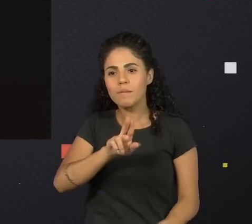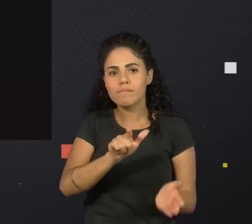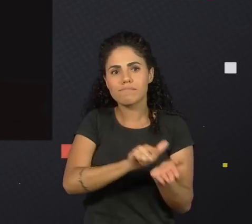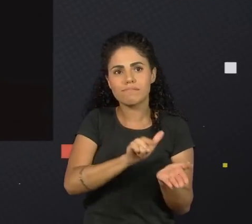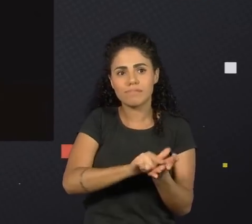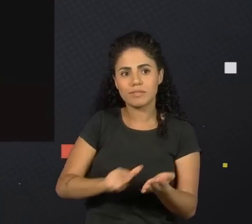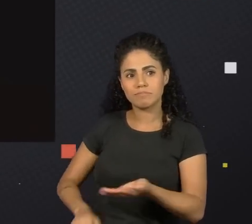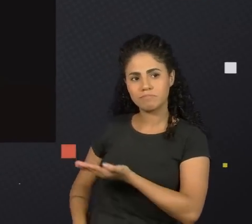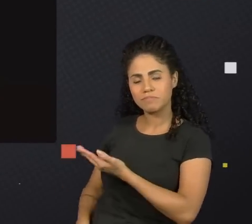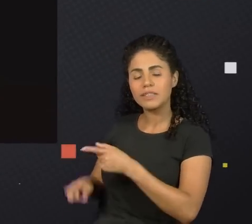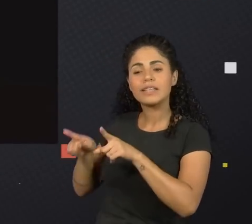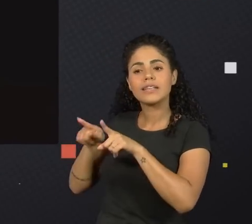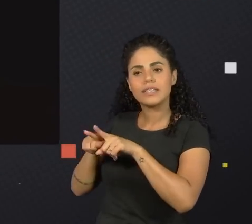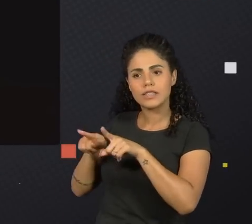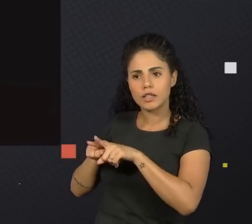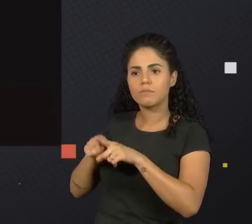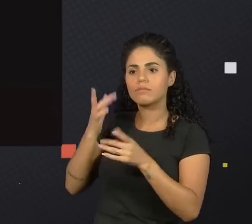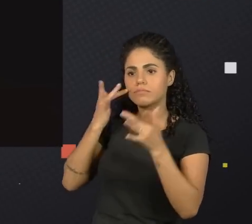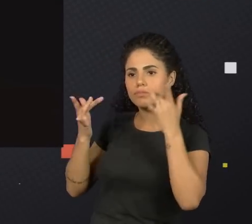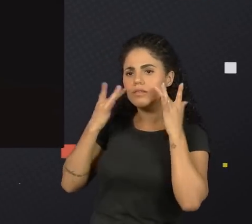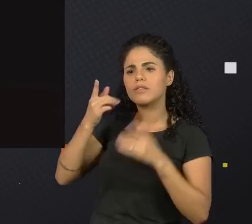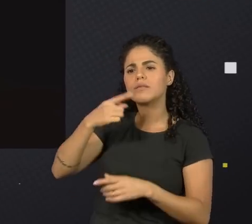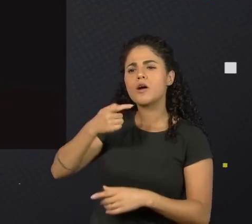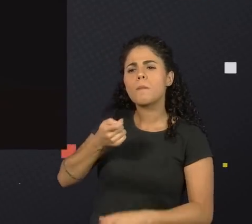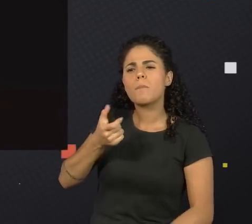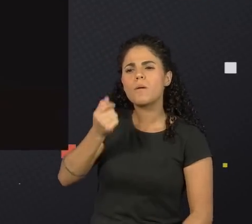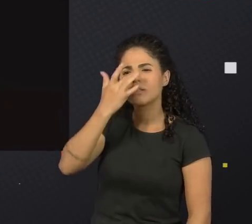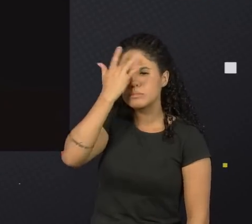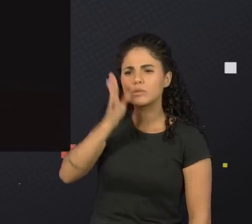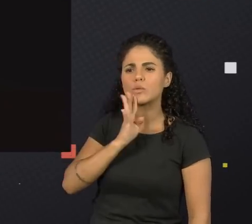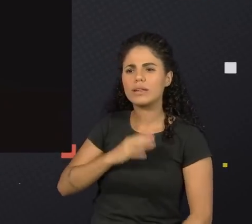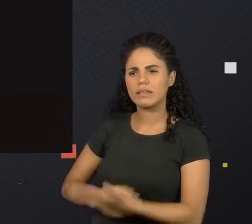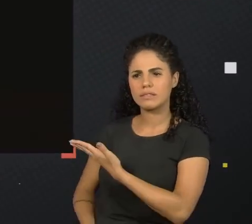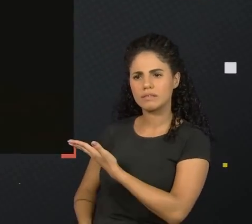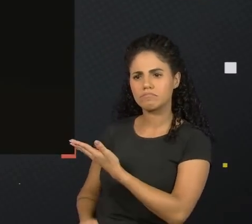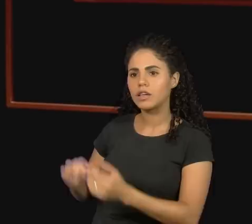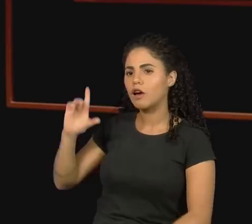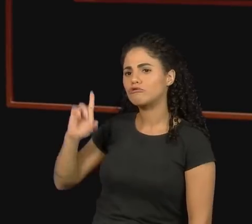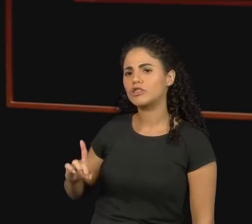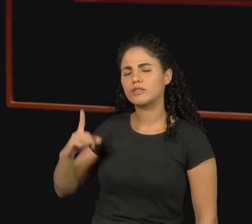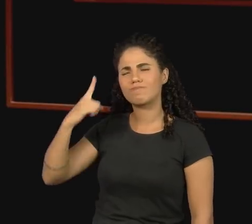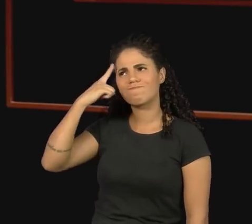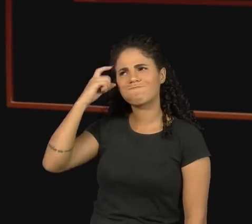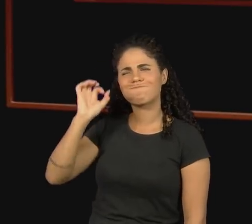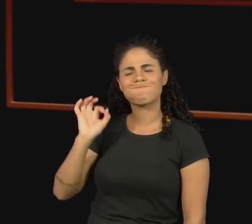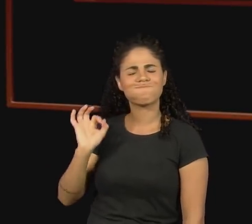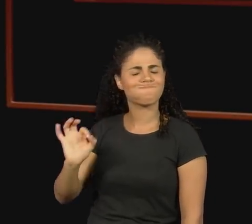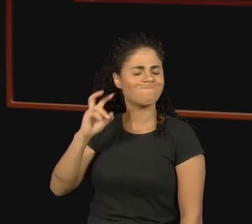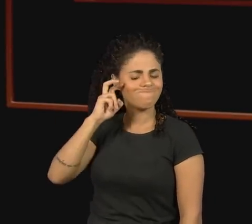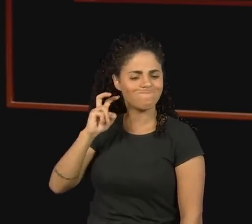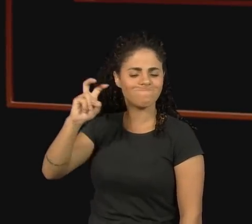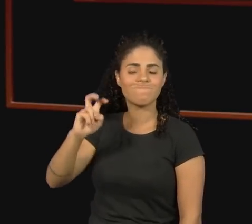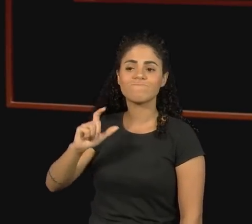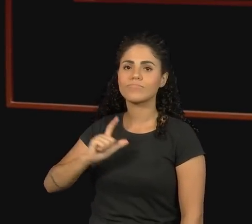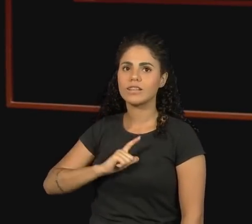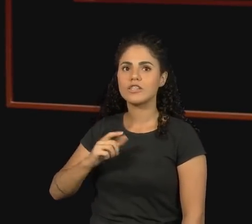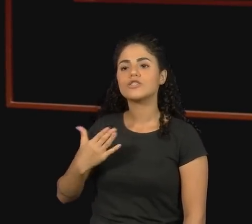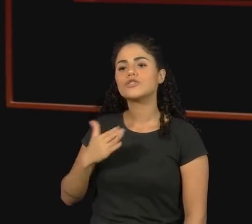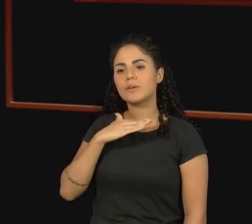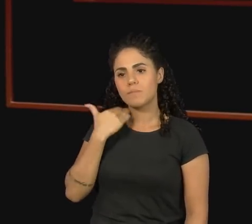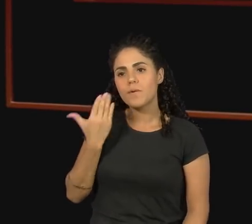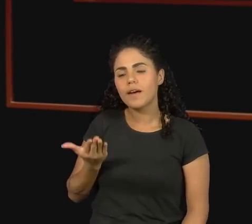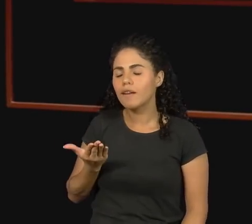Willo Krugli, que poucas pessoas conhecem. O diretor gênio do Teatro Vento Forte, que já está em outro